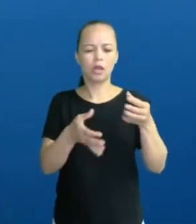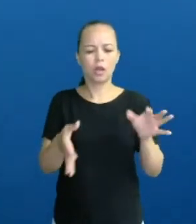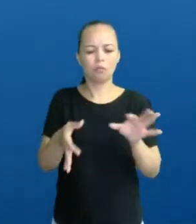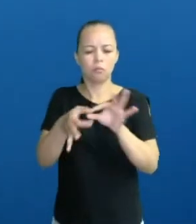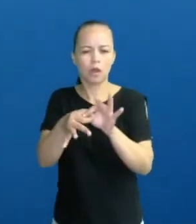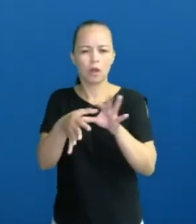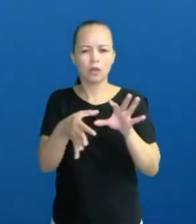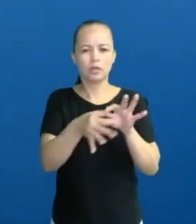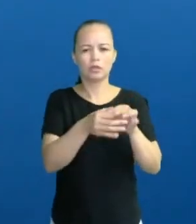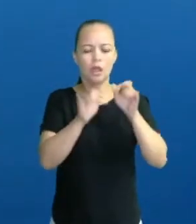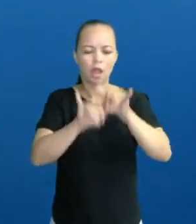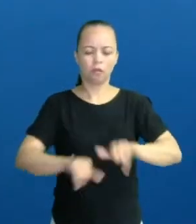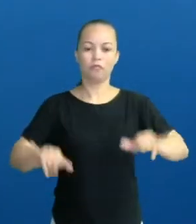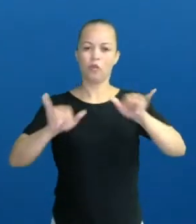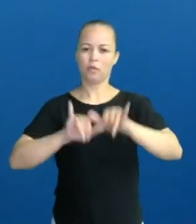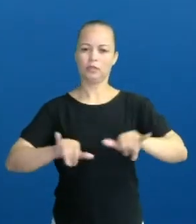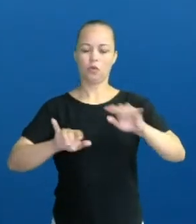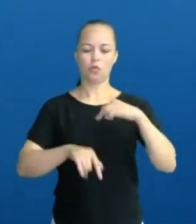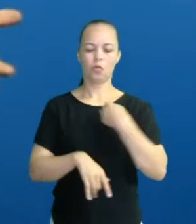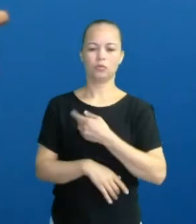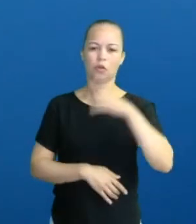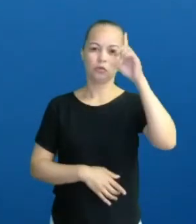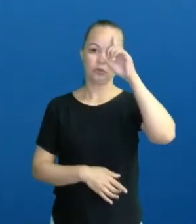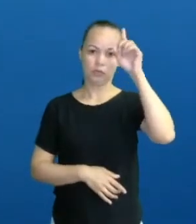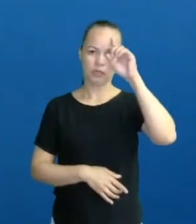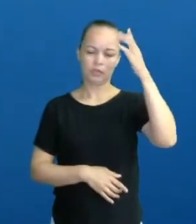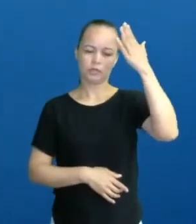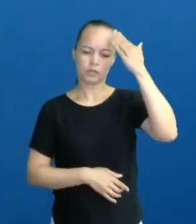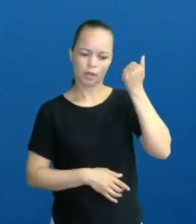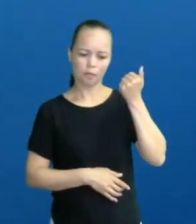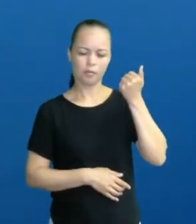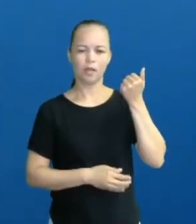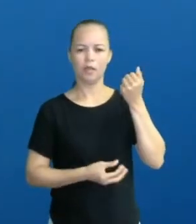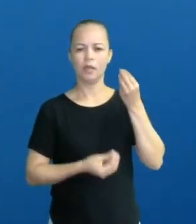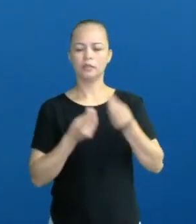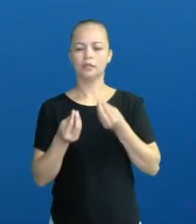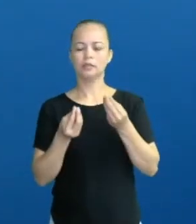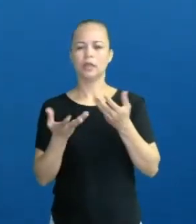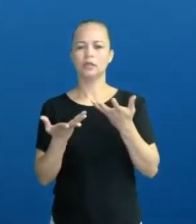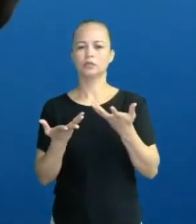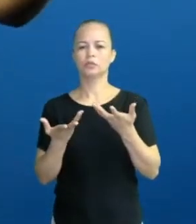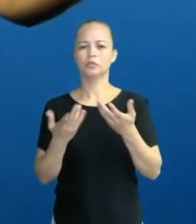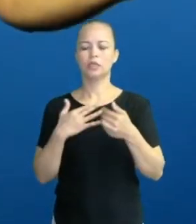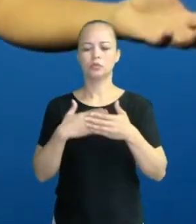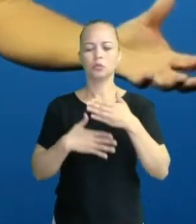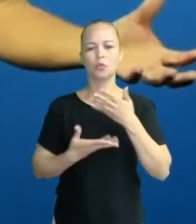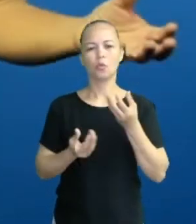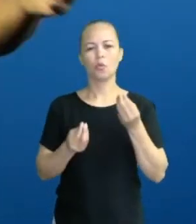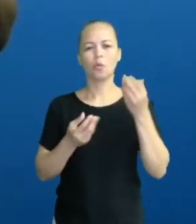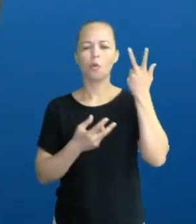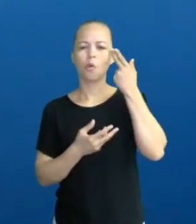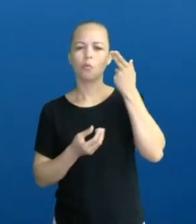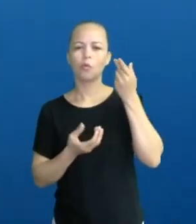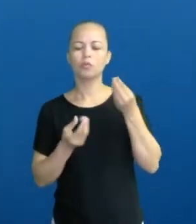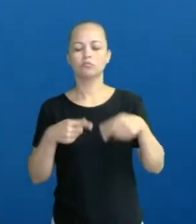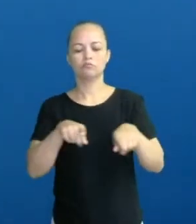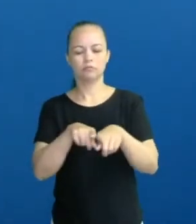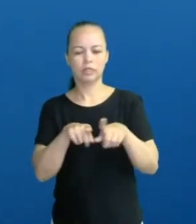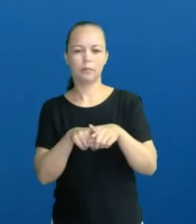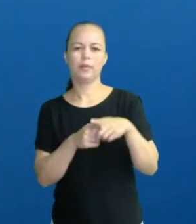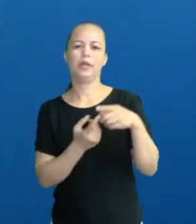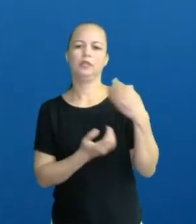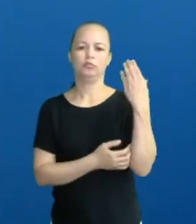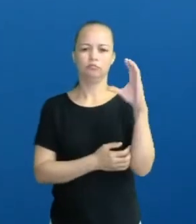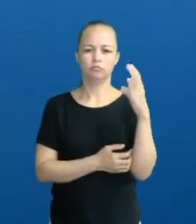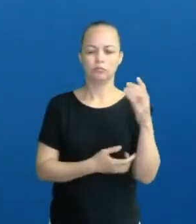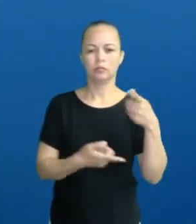intercambia informações com o nosso dia a dia, com o nosso saber tanto do senso comum quanto do senso científico. Ele faz com que a gente